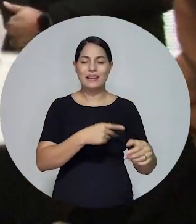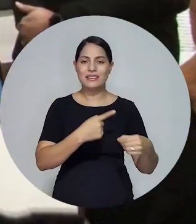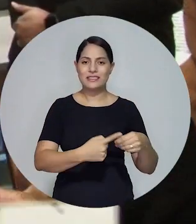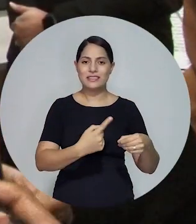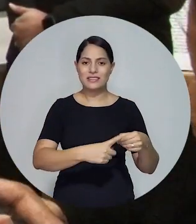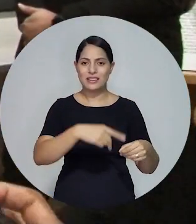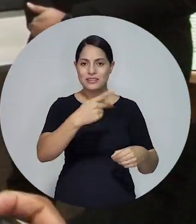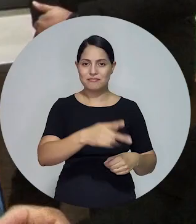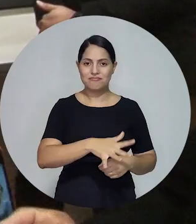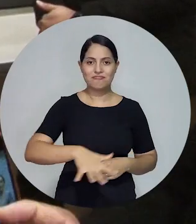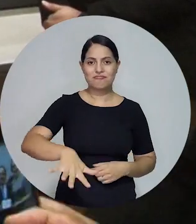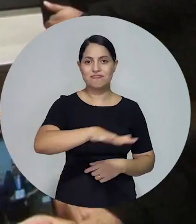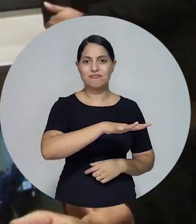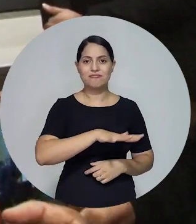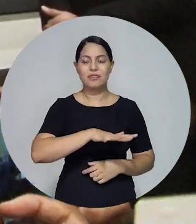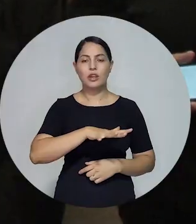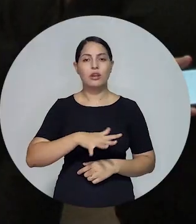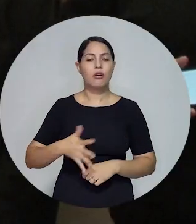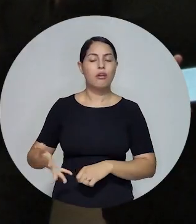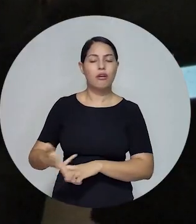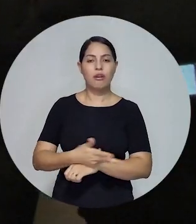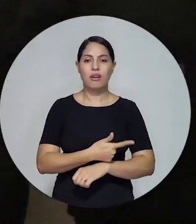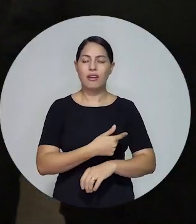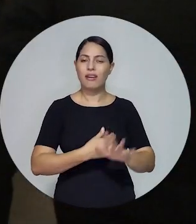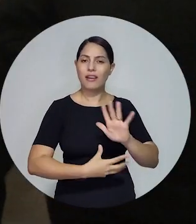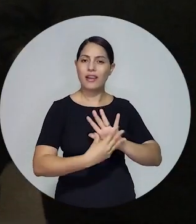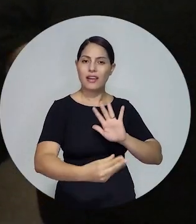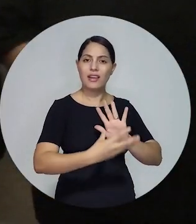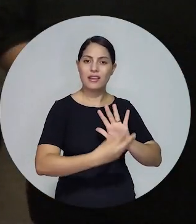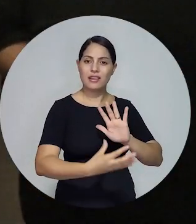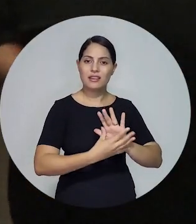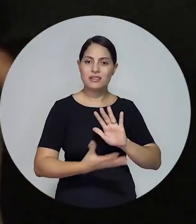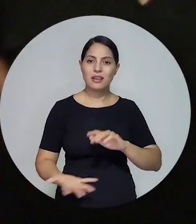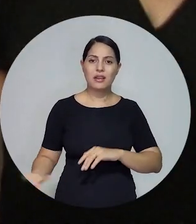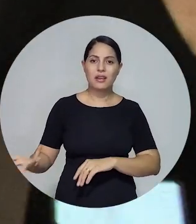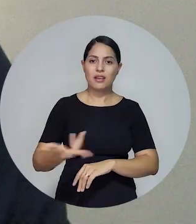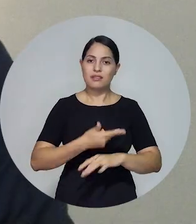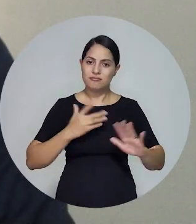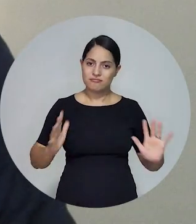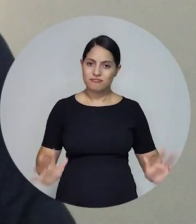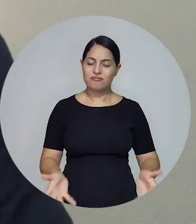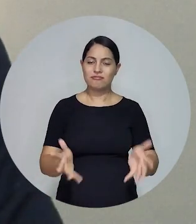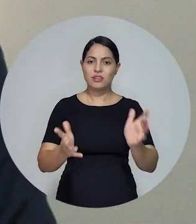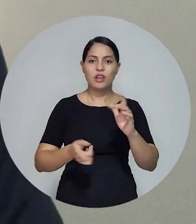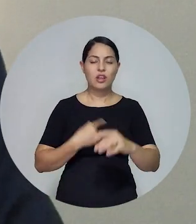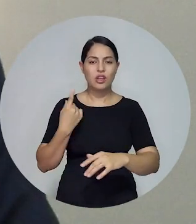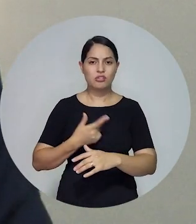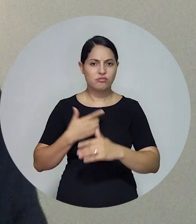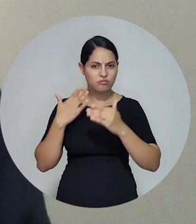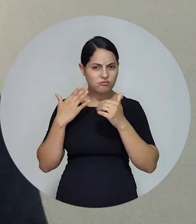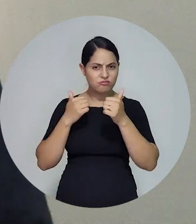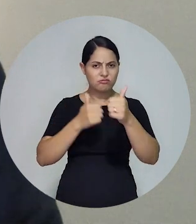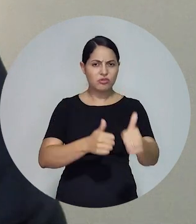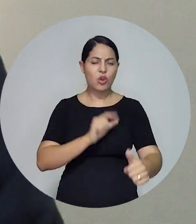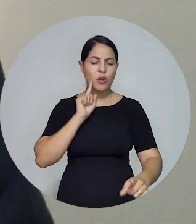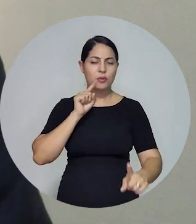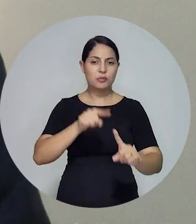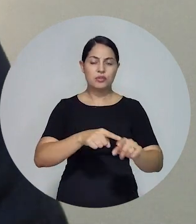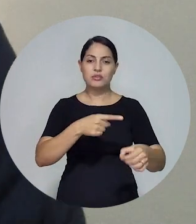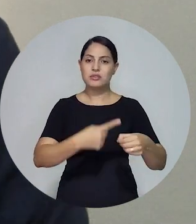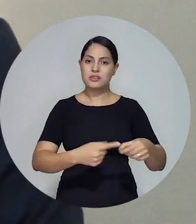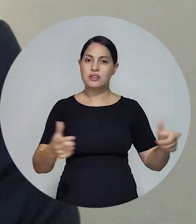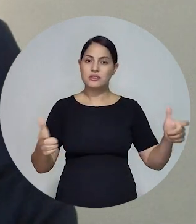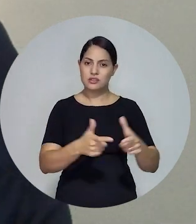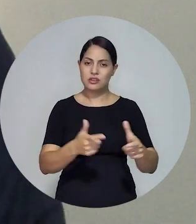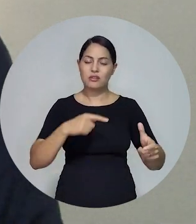Sinop, que entra no grande mapa da interiorização da advocacia brasileira, servindo como exemplo e tendência e